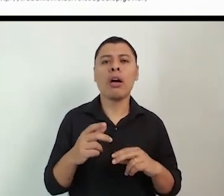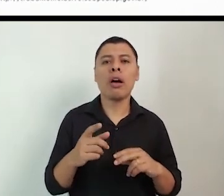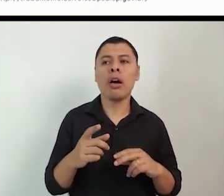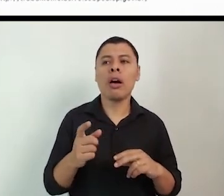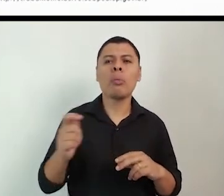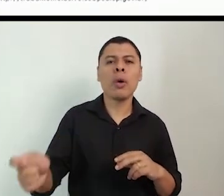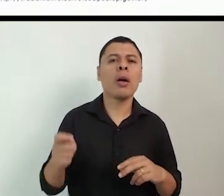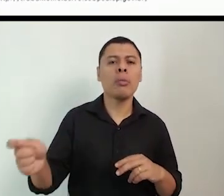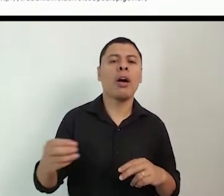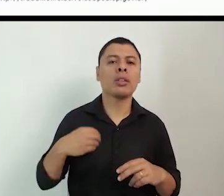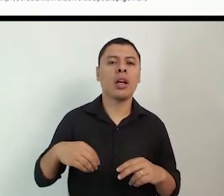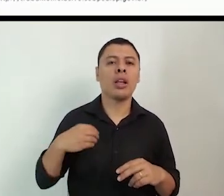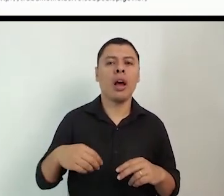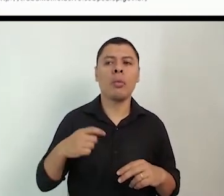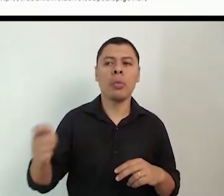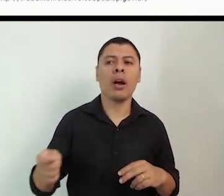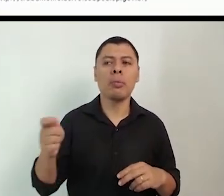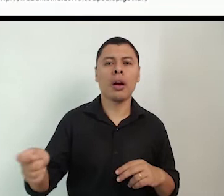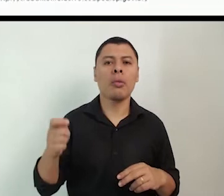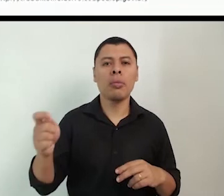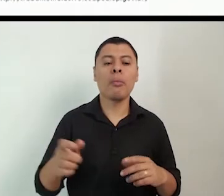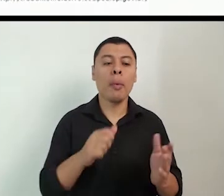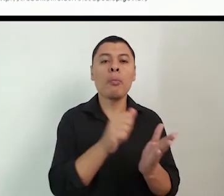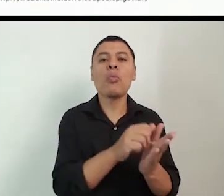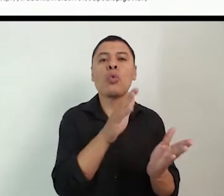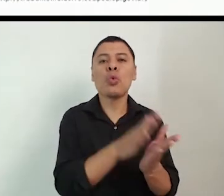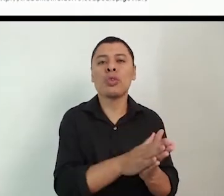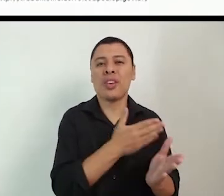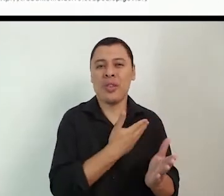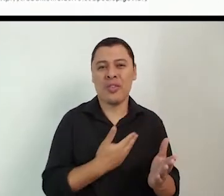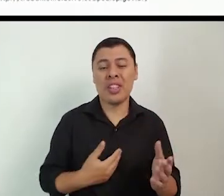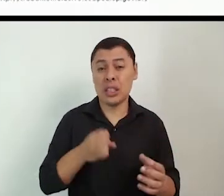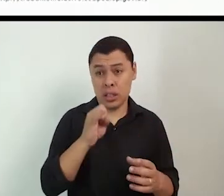empresa pagar o salário da pessoa do que pagar uma multa, por exemplo.